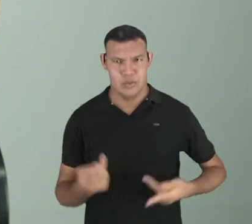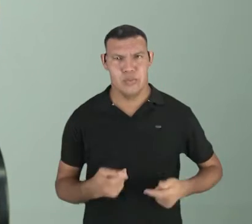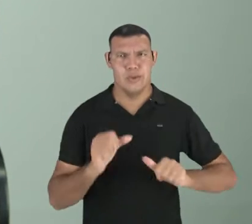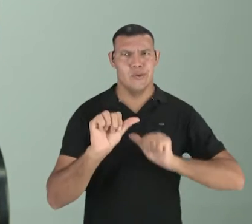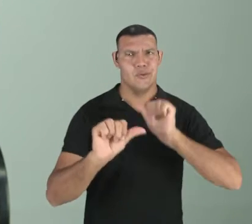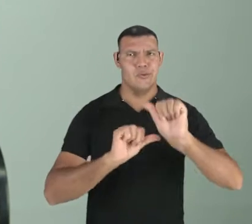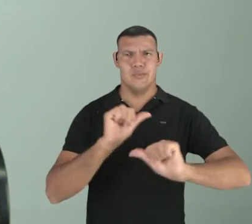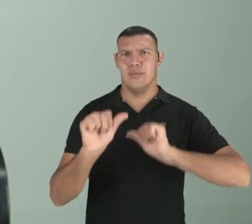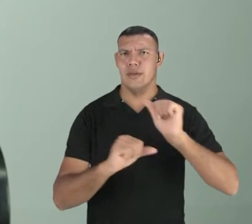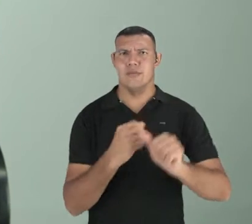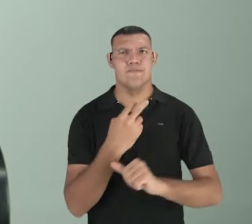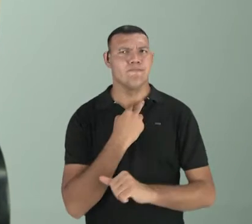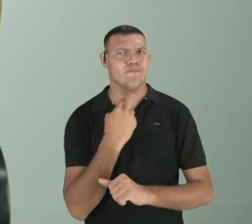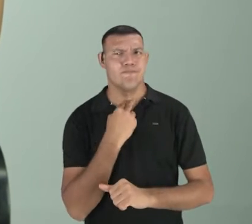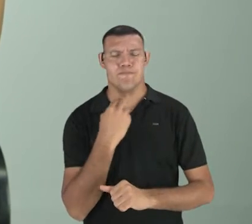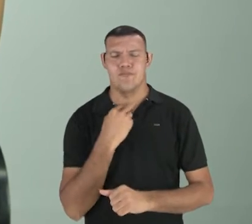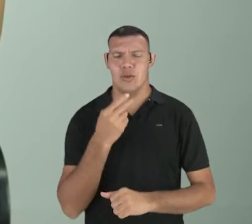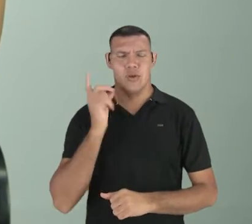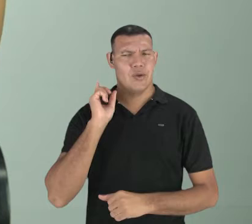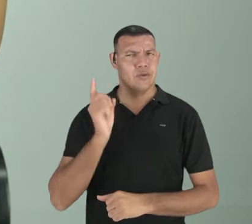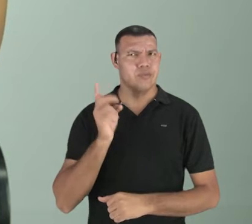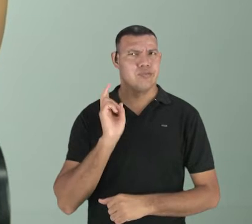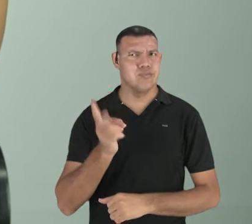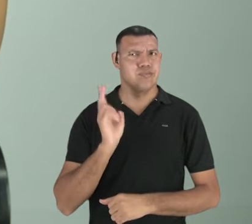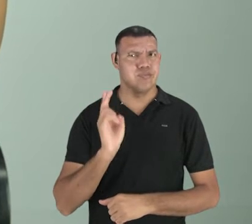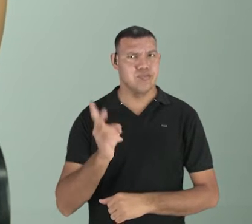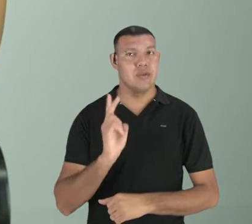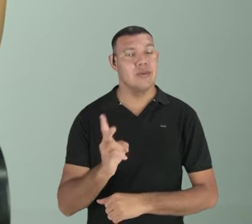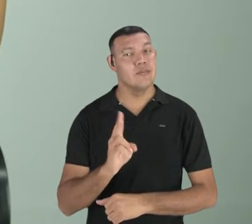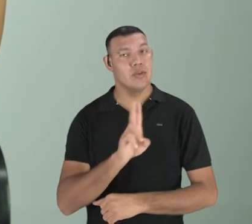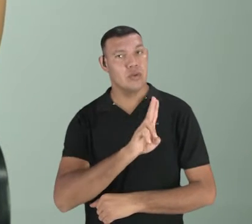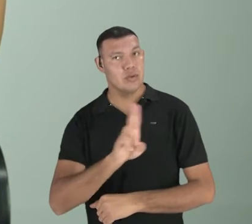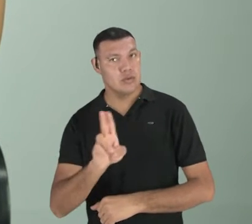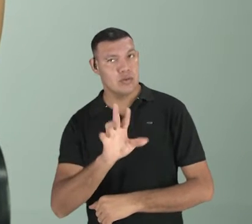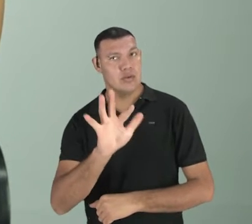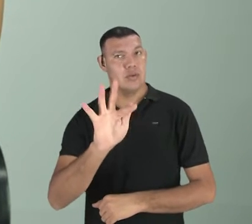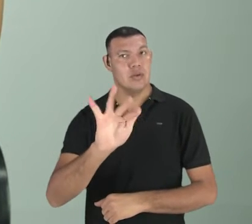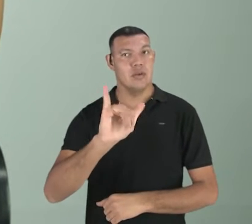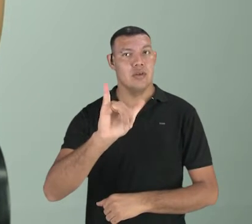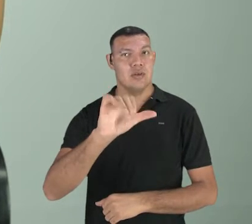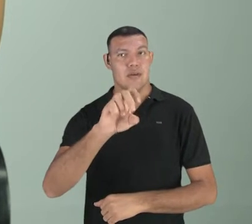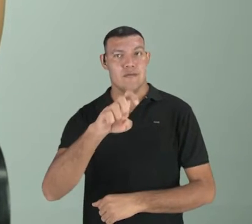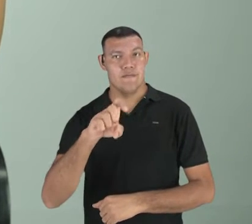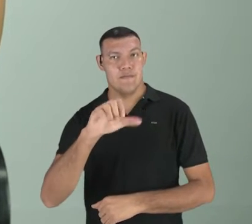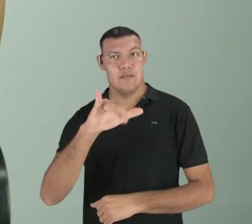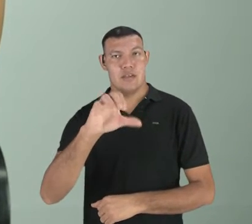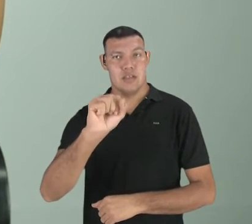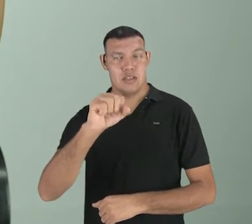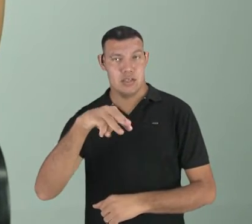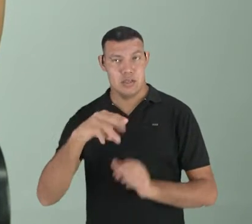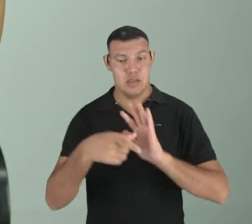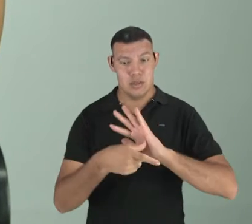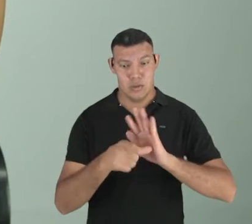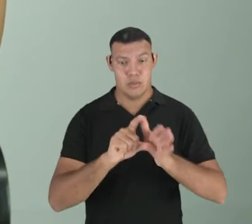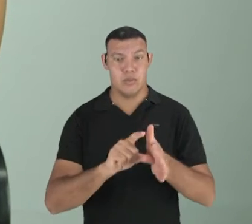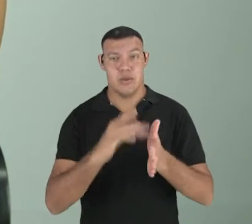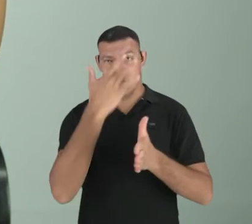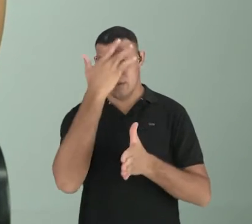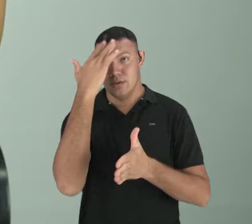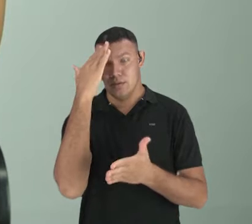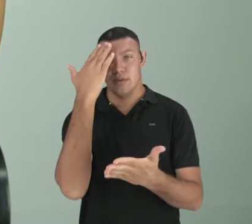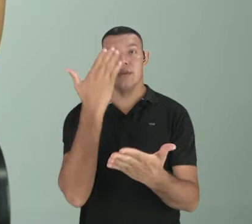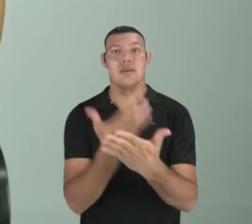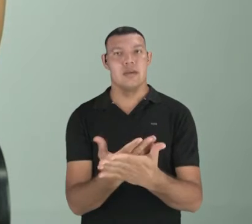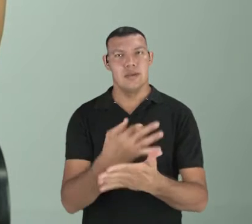imutáveis ao longo dos tempos, o que nós chamamos de fixismo. Antes disso, as pessoas acreditavam no